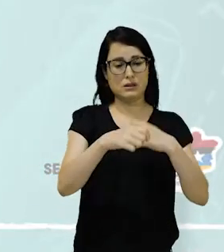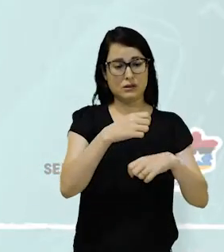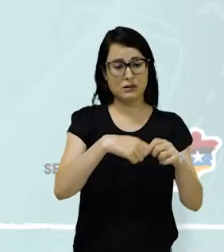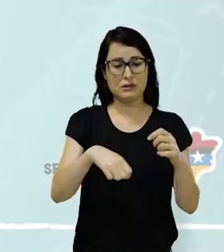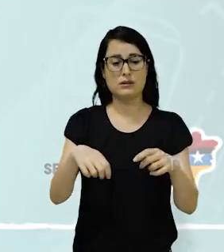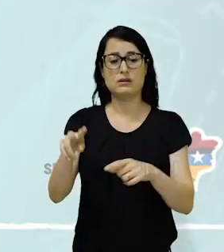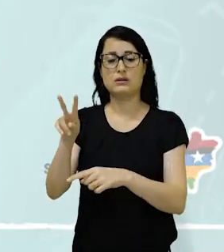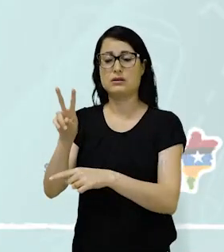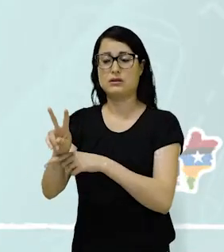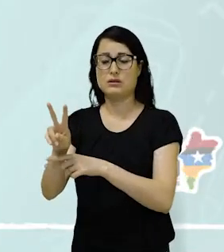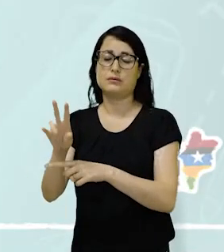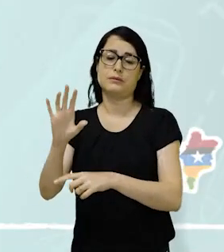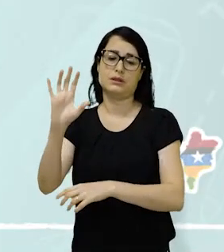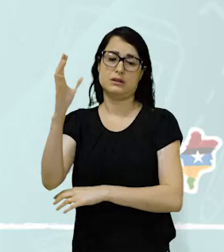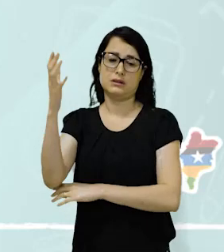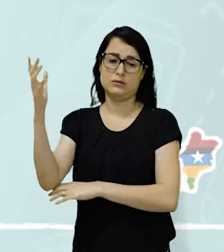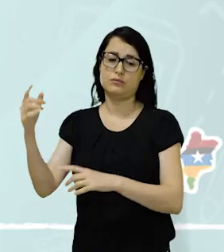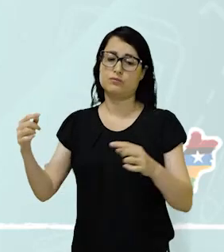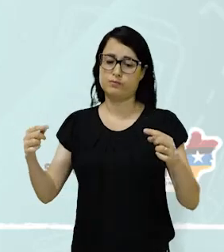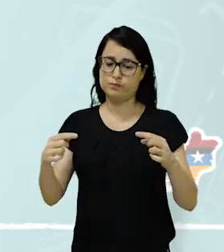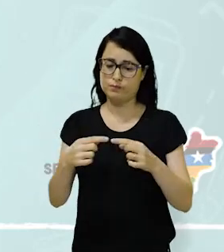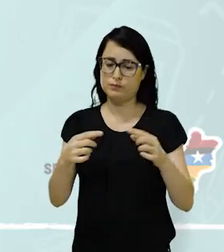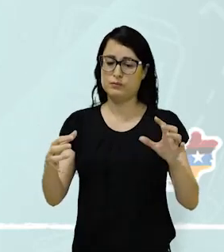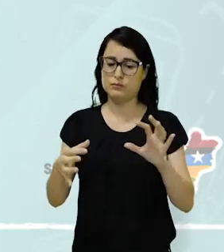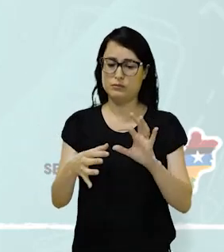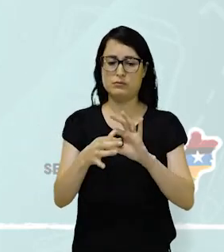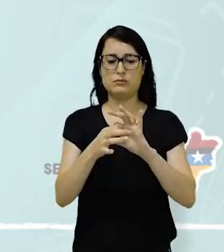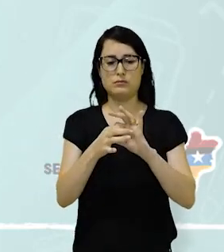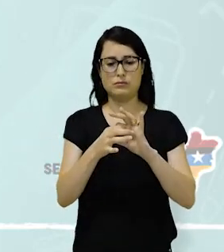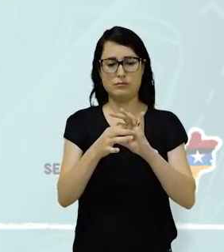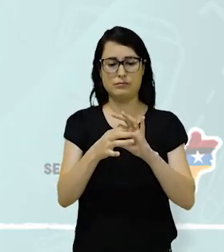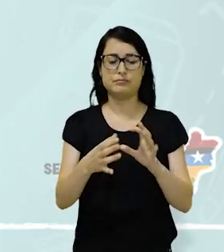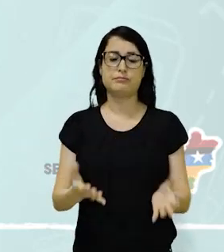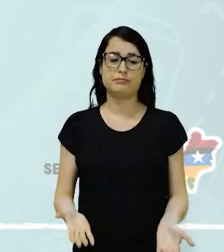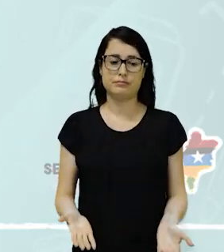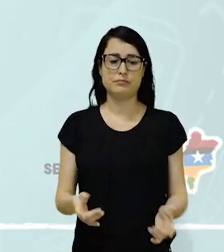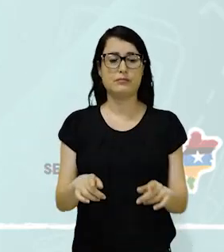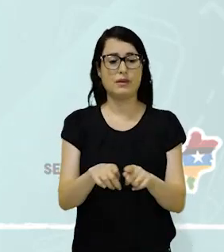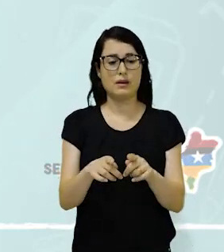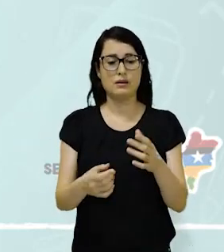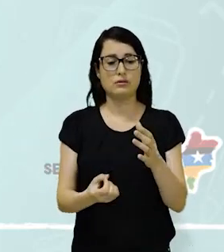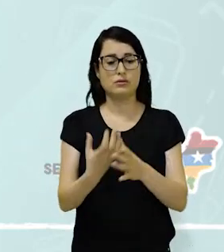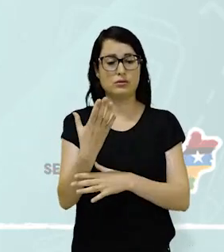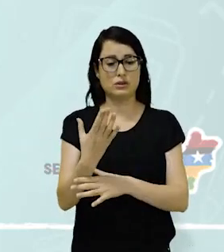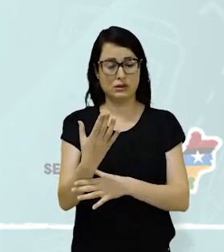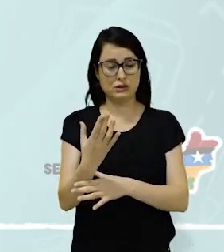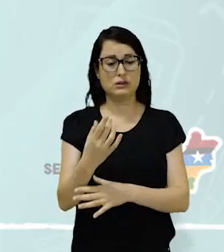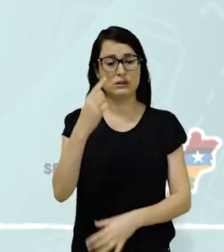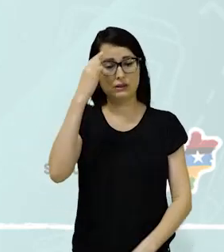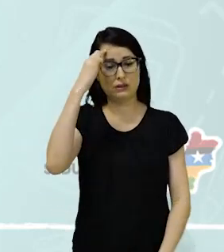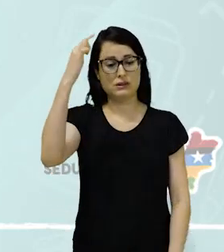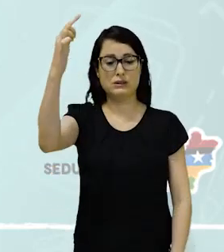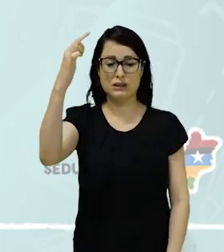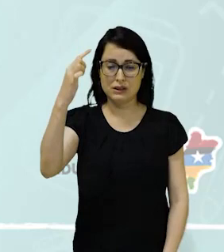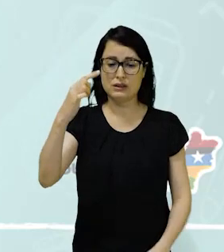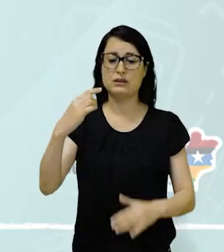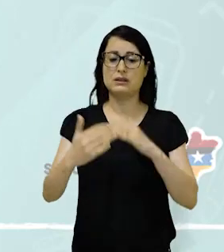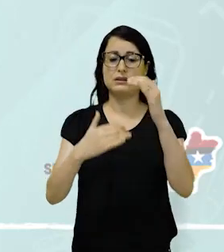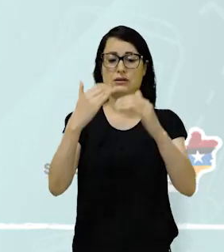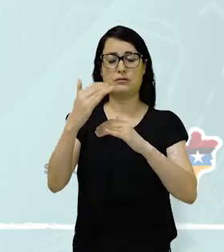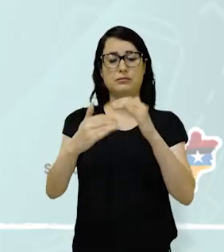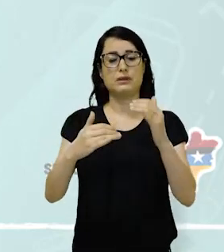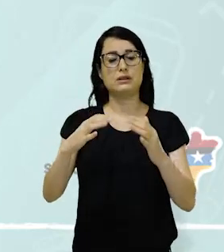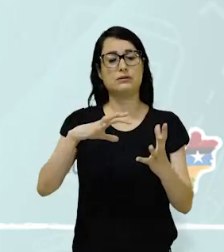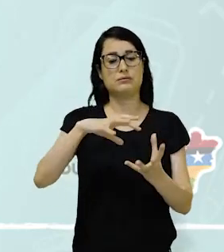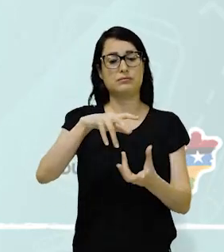e conservação ambiental. Aí foi sucesso, né, galera? Surge a ideia do desenvolvimento sustentável.